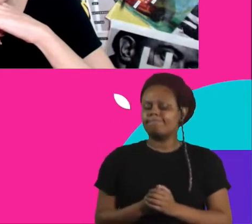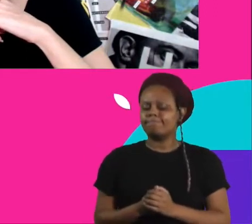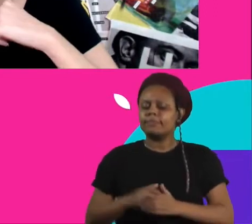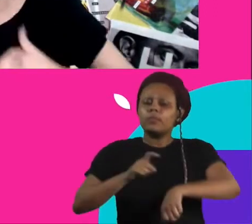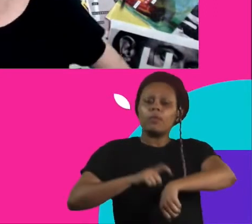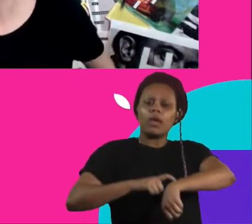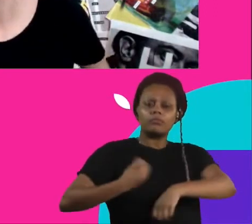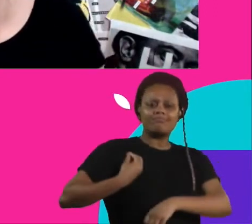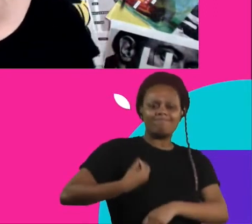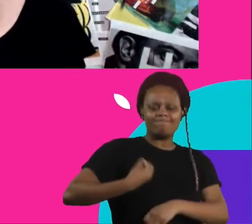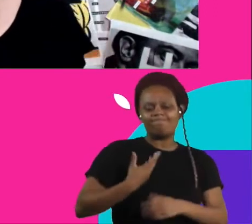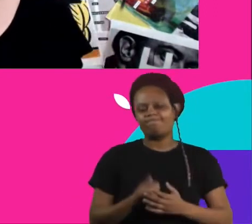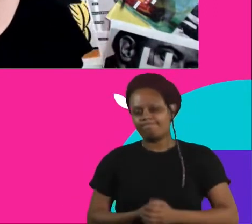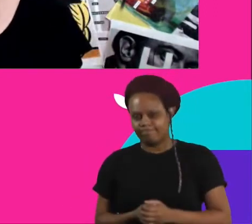vida.